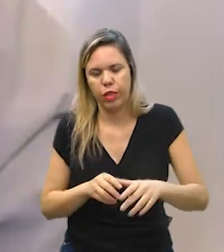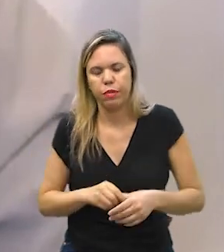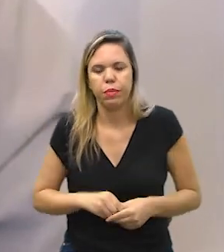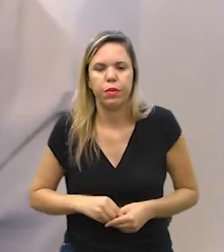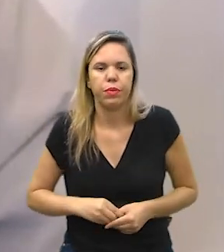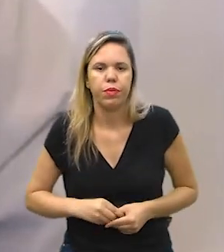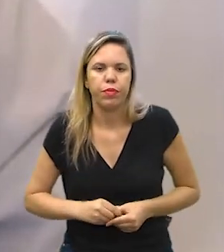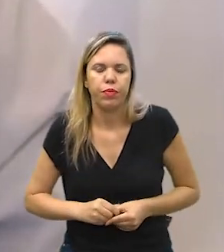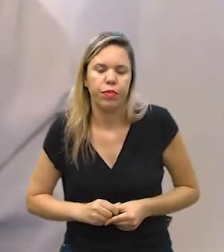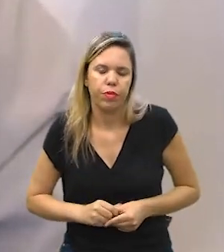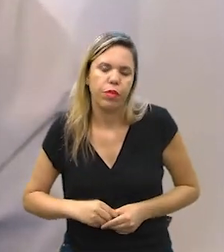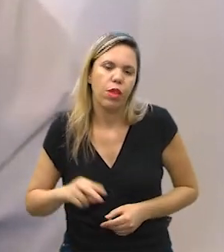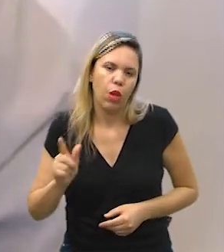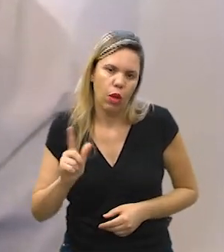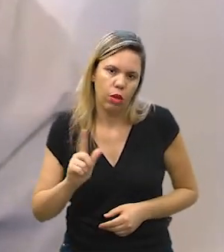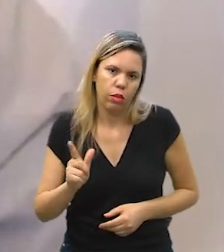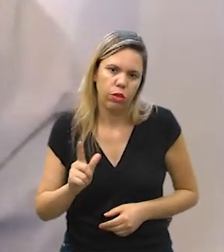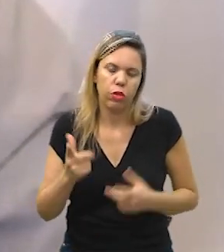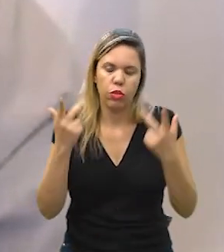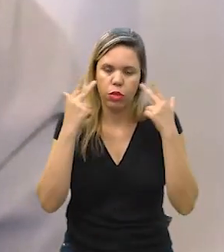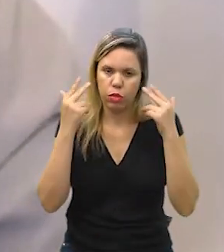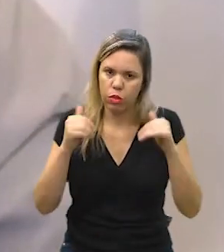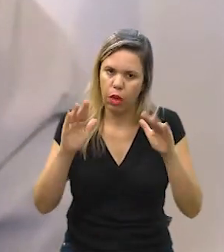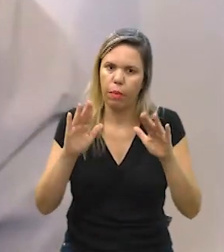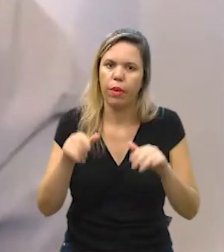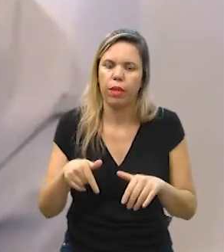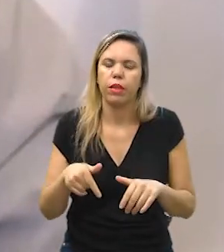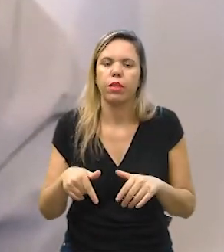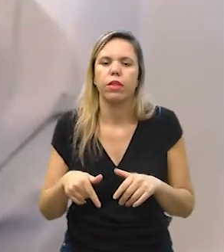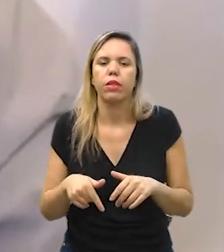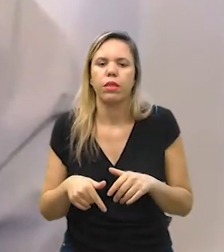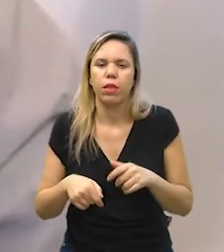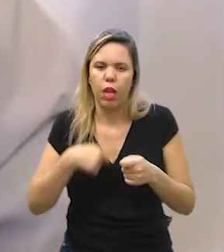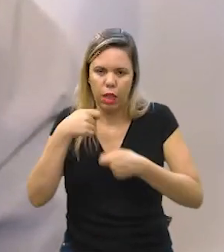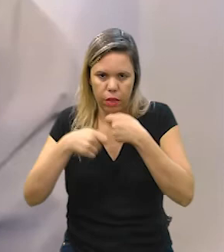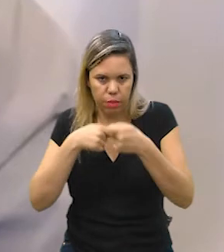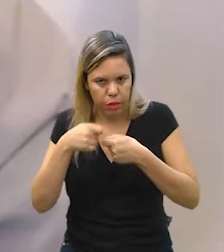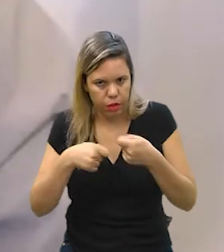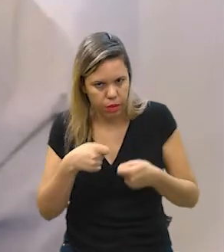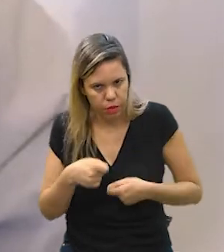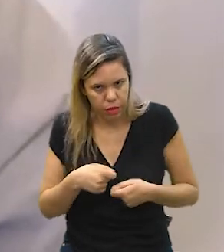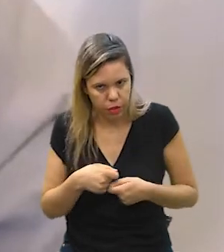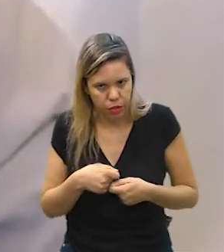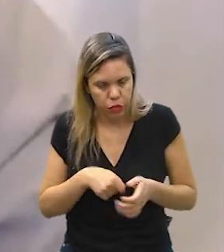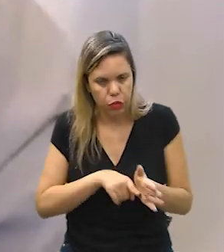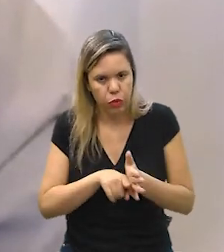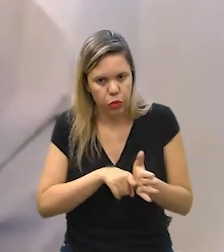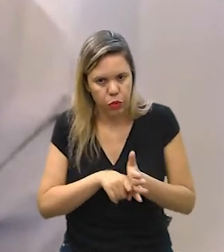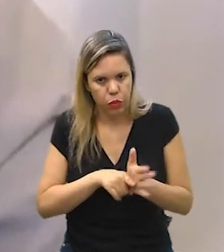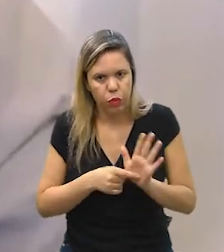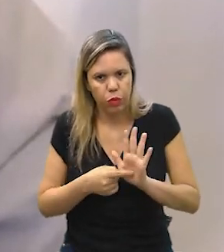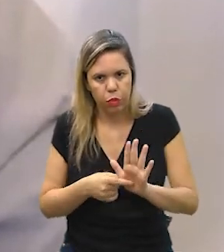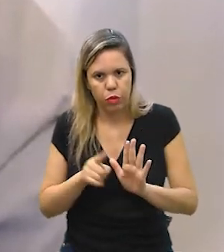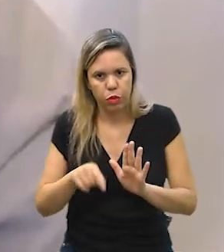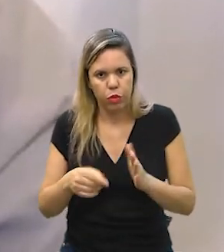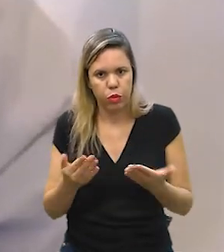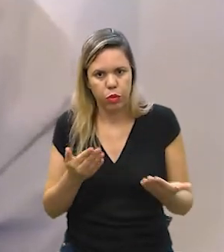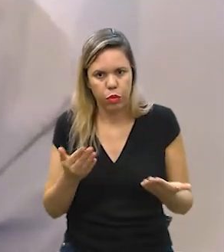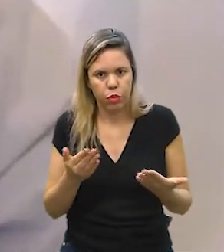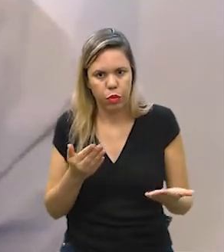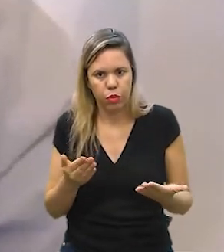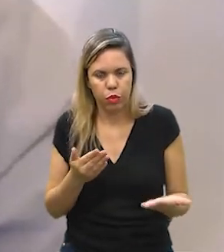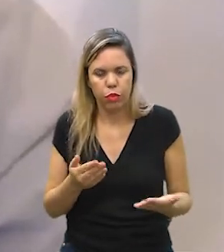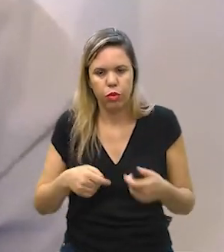diferentes. Obviamente, quanto mais natural é a sua alimentação, e os estudos mostram isso, comparando